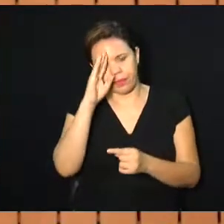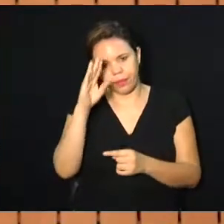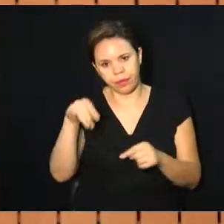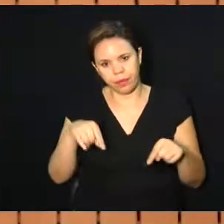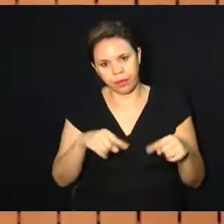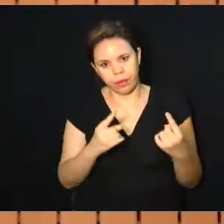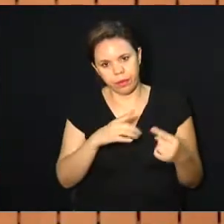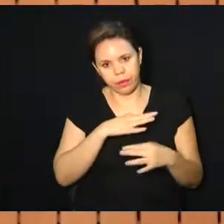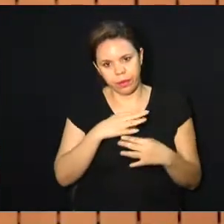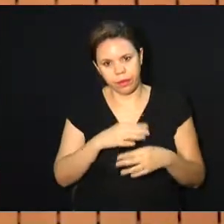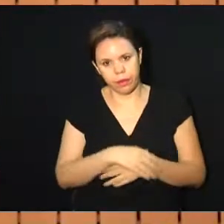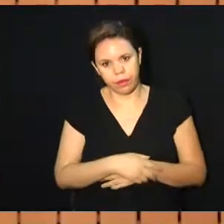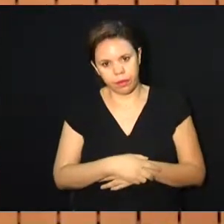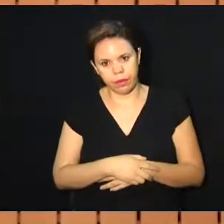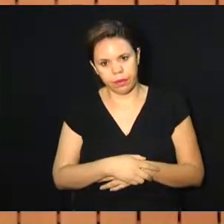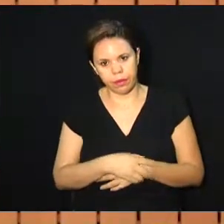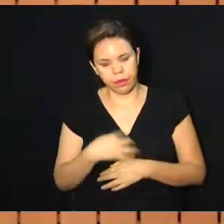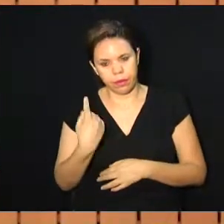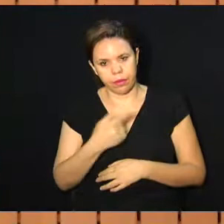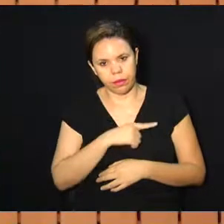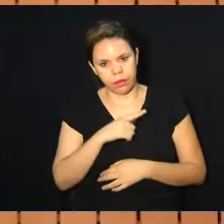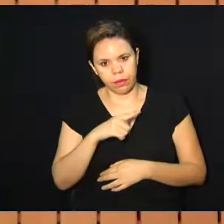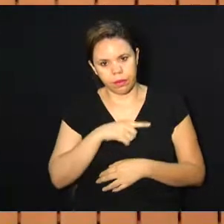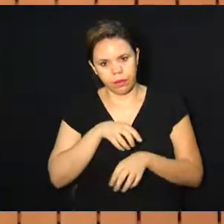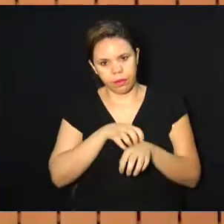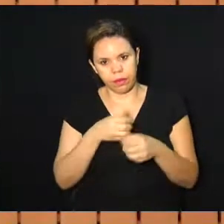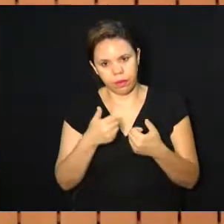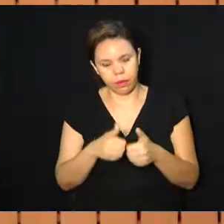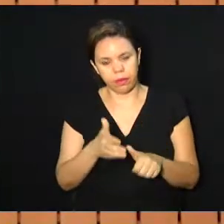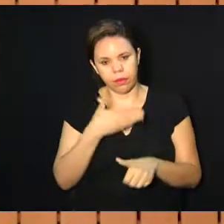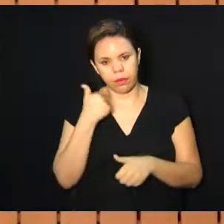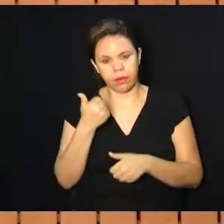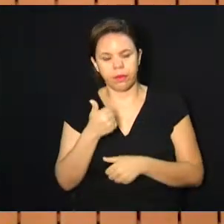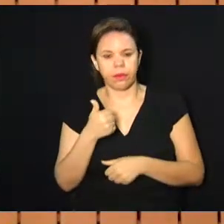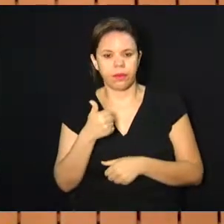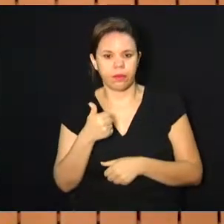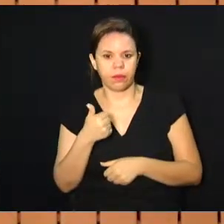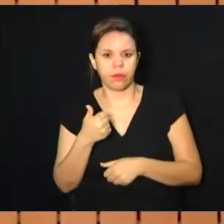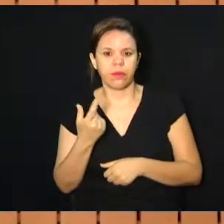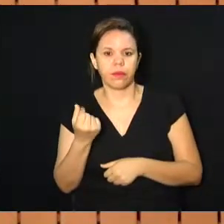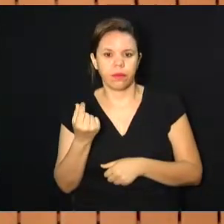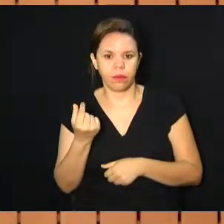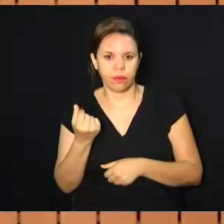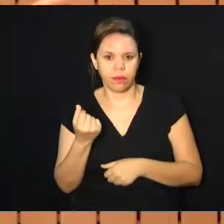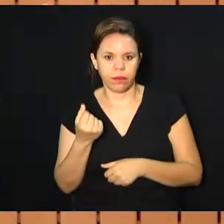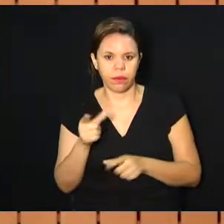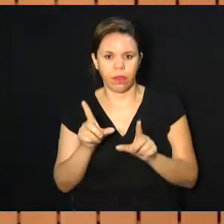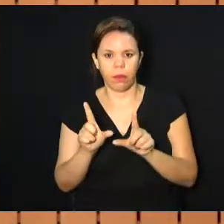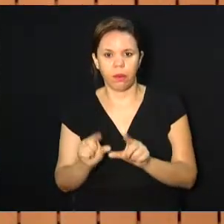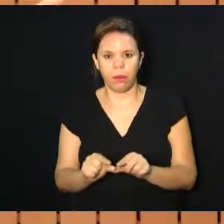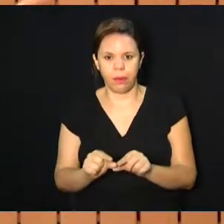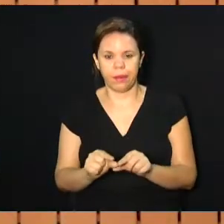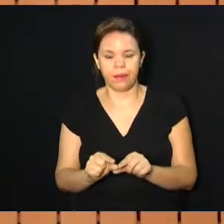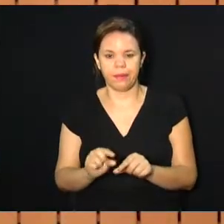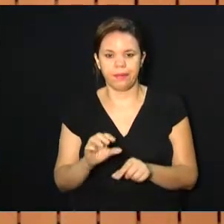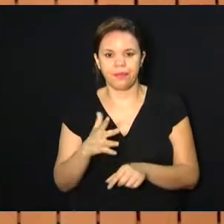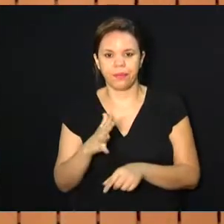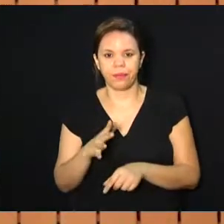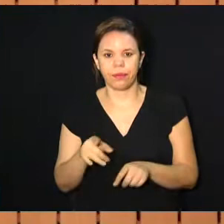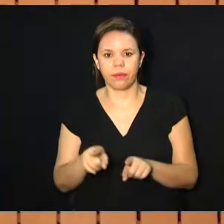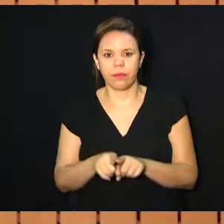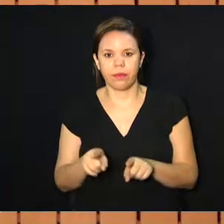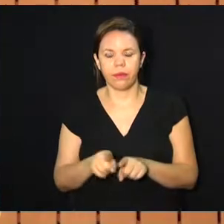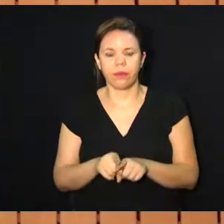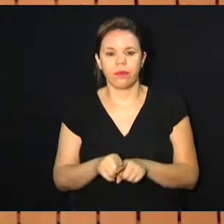da cidade é a gente ter um transporte melhor e de custo reduzido, ou talvez porque não